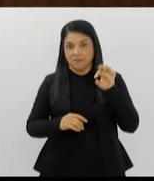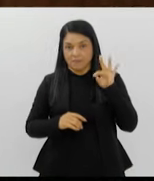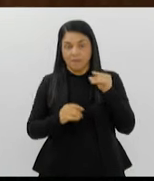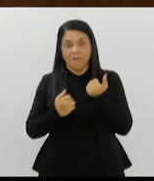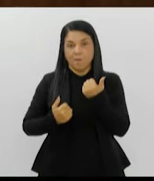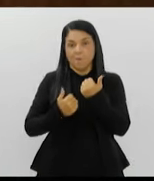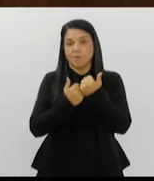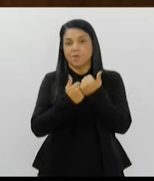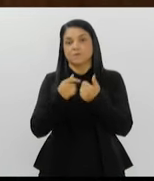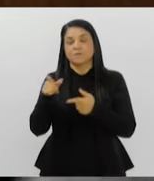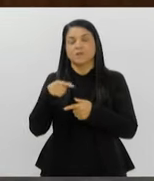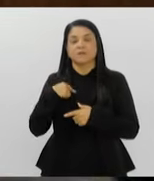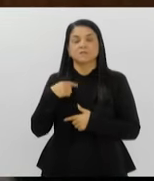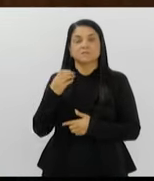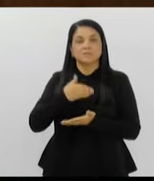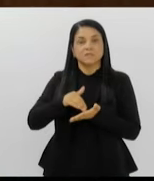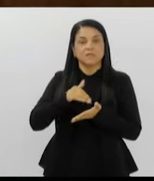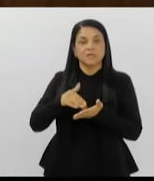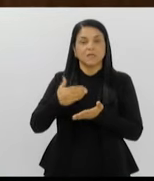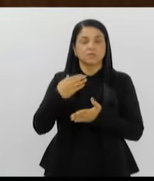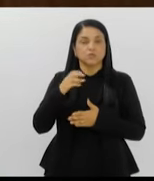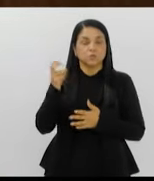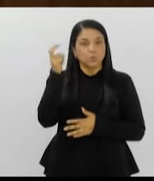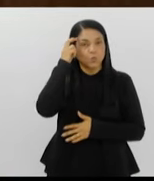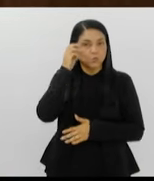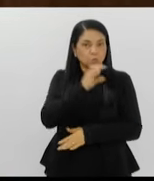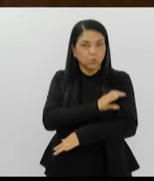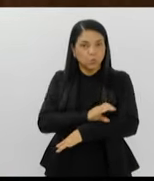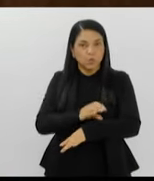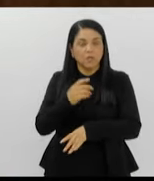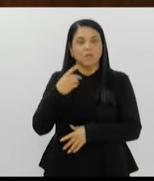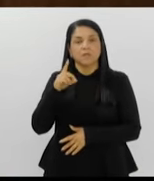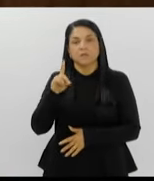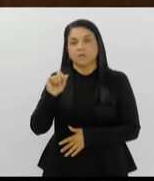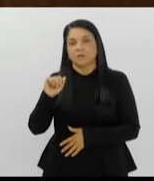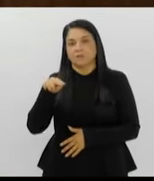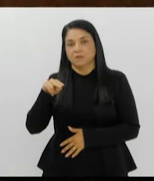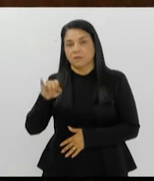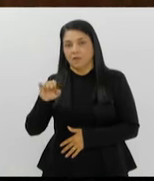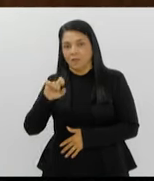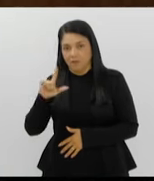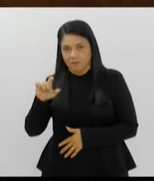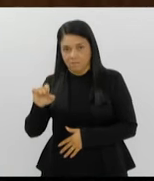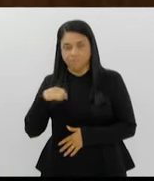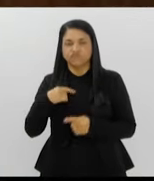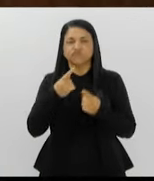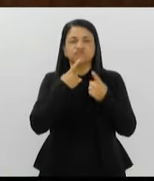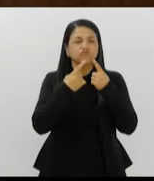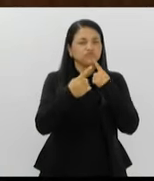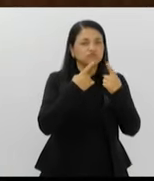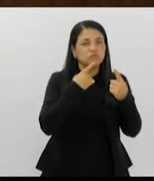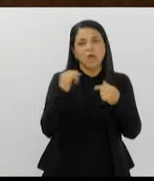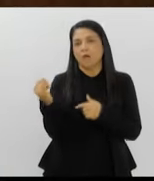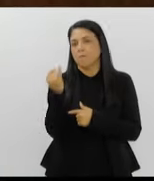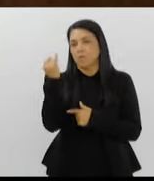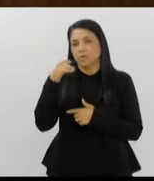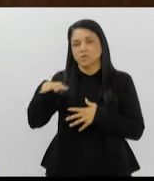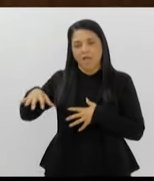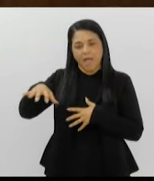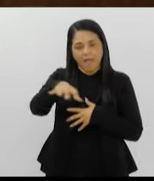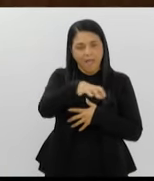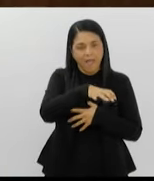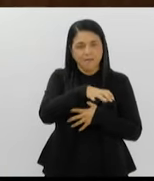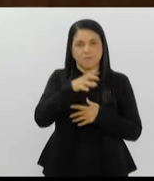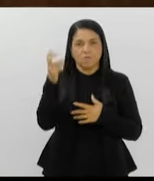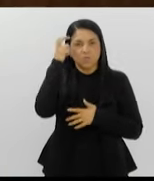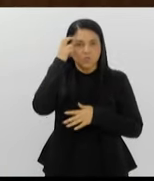secretária estadual de Cultura, a Daniele, que tem um diálogo importante com várias áreas culturais.